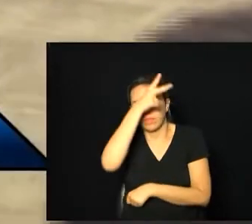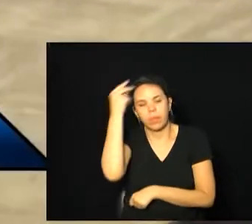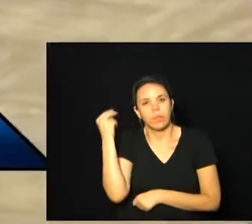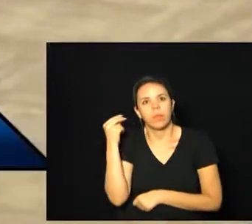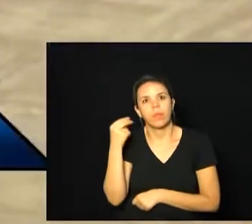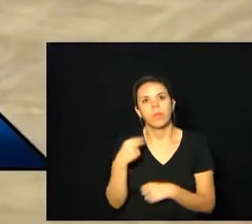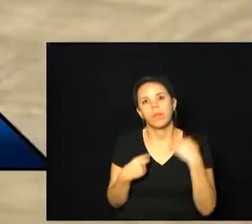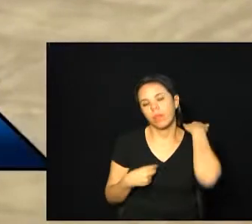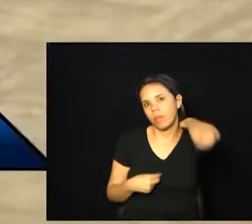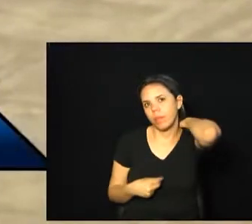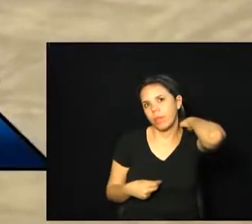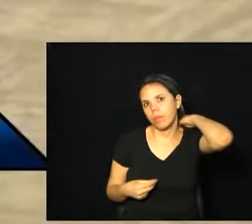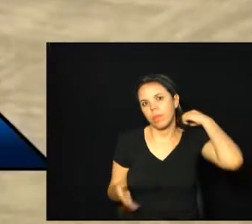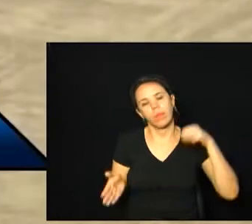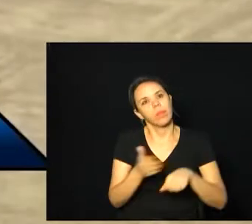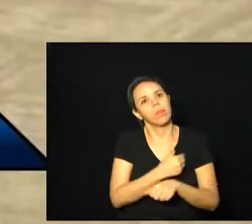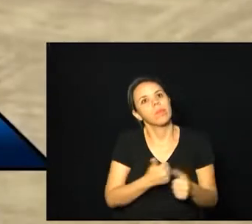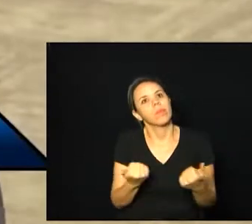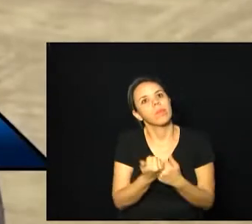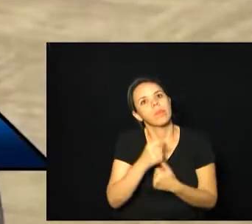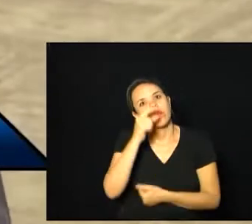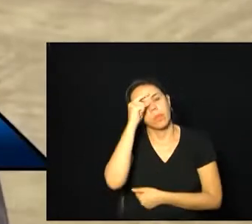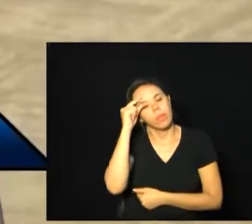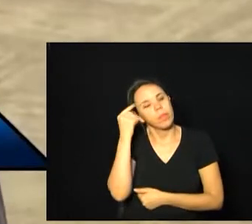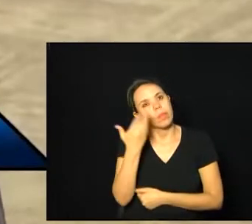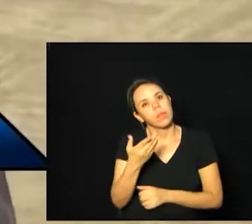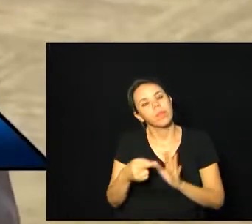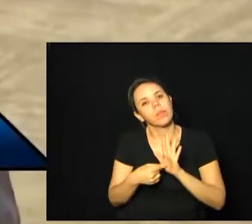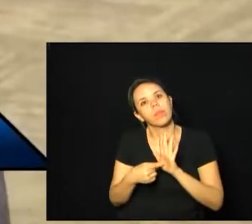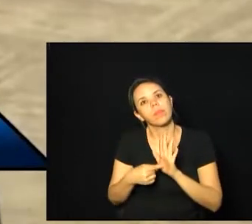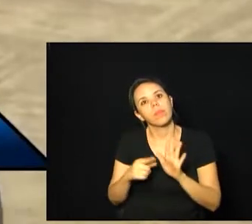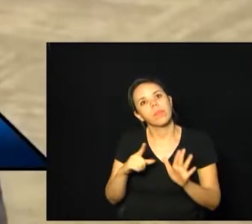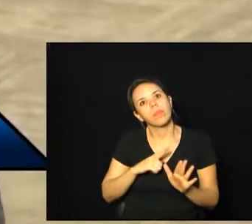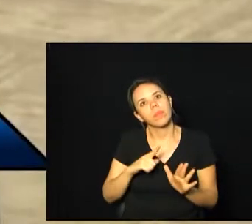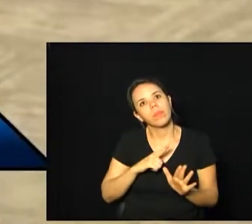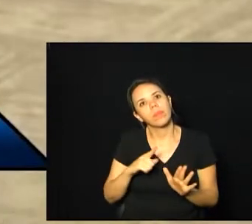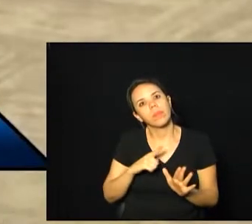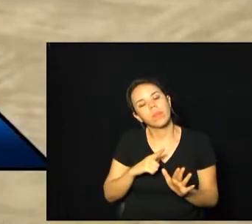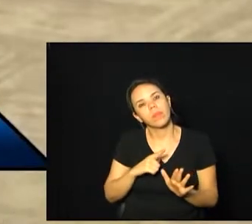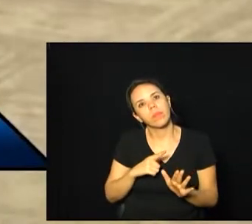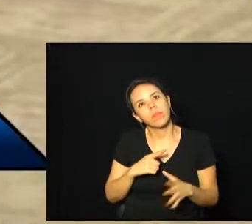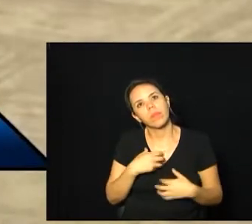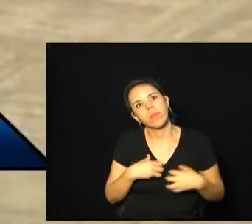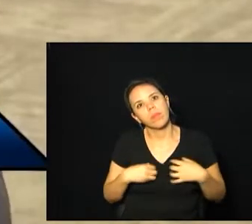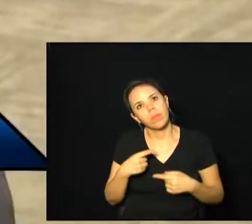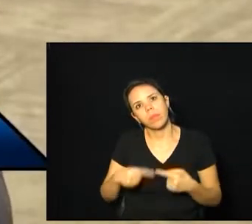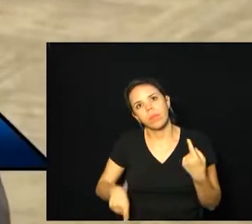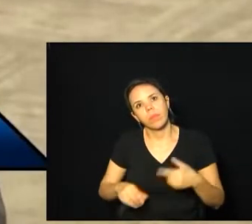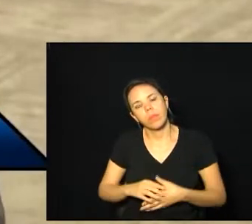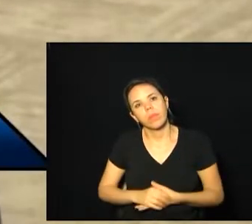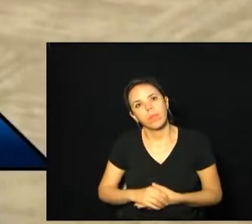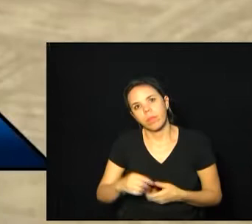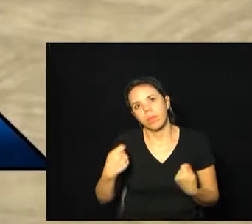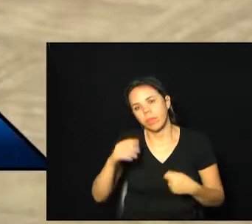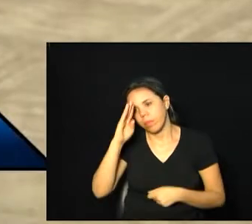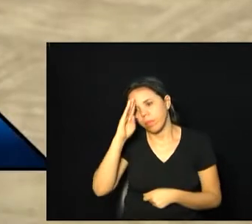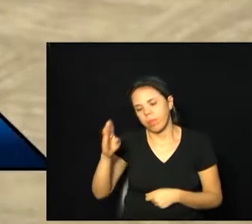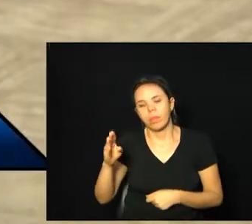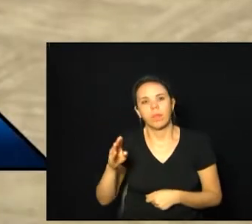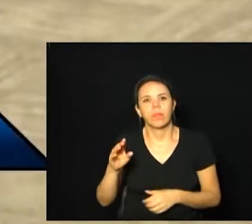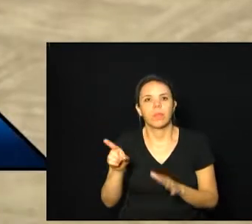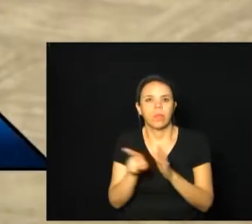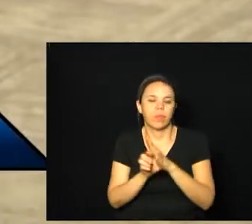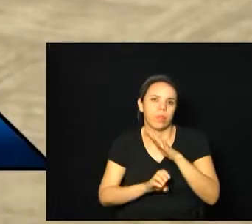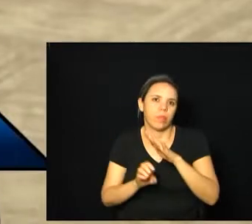prefeito anterior, Jonas Donizete, e mostramos que havia um inconformismo, principalmente o setor